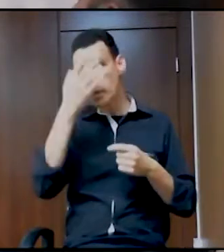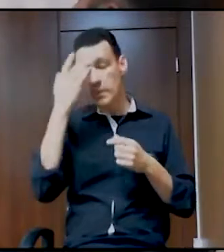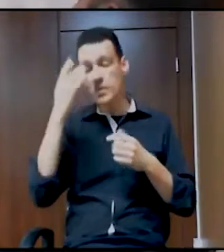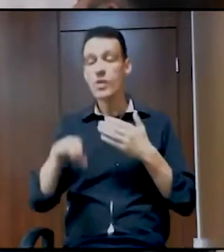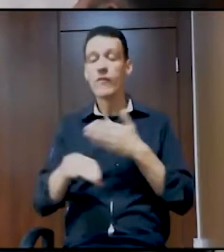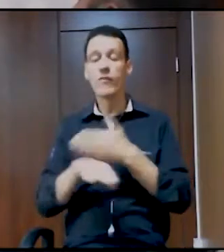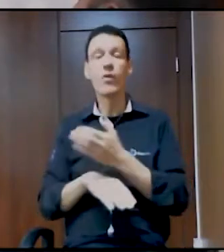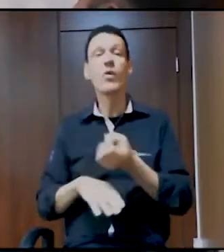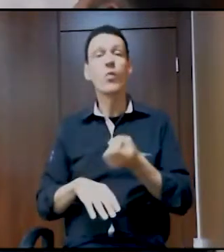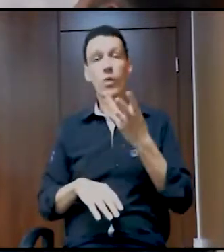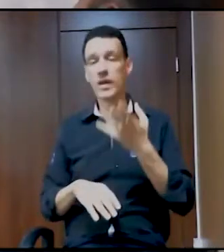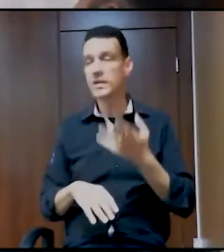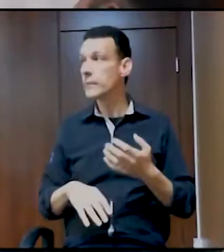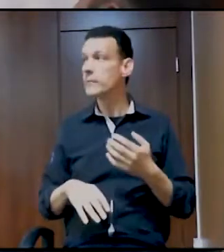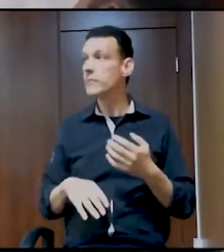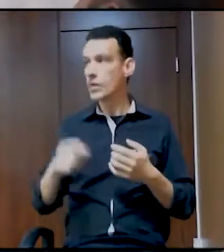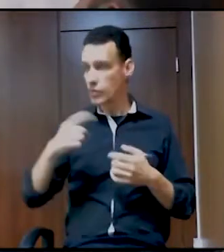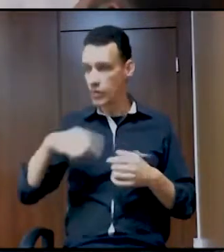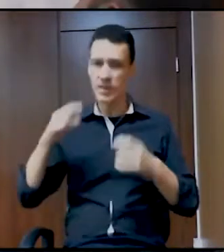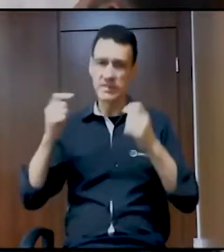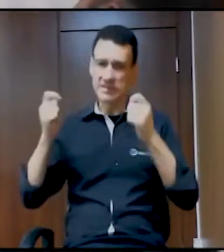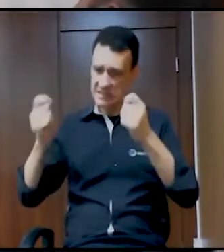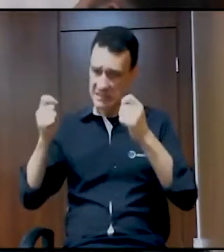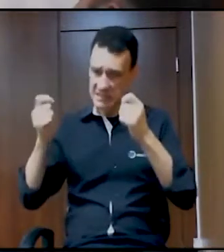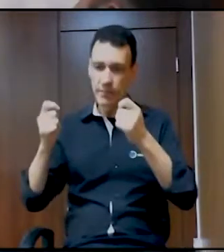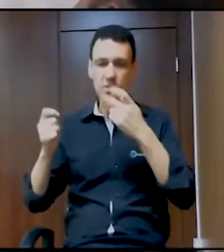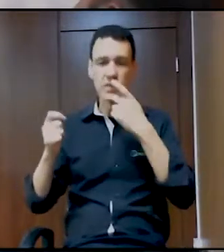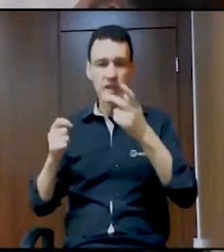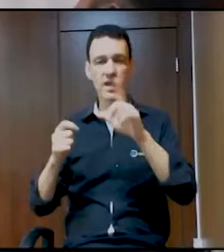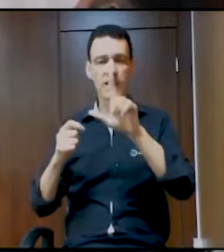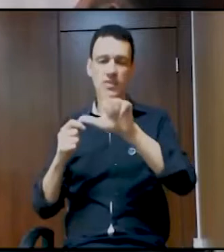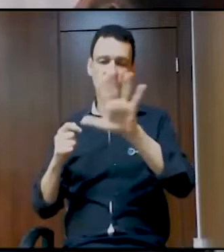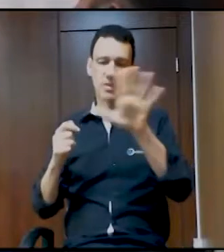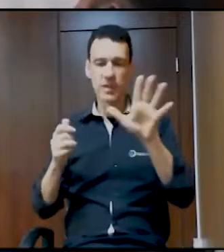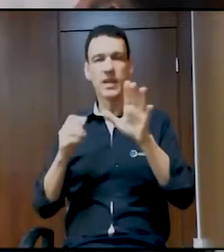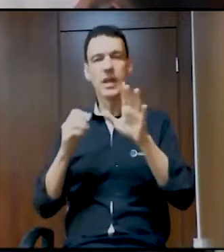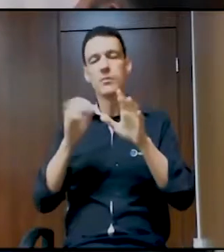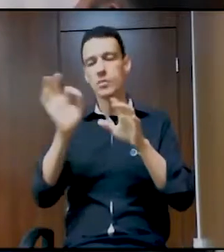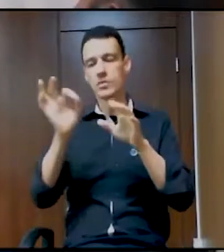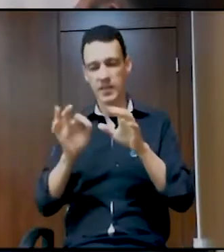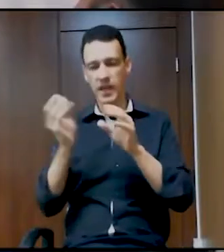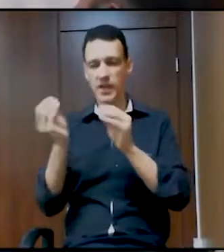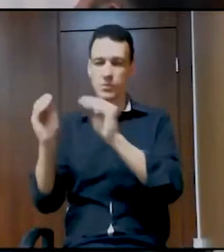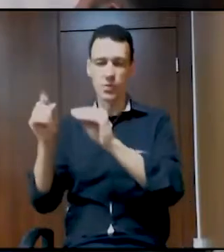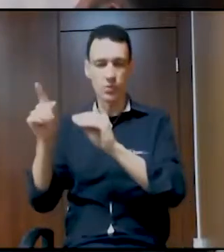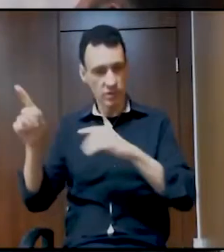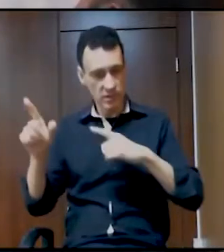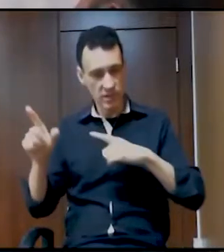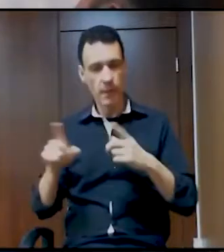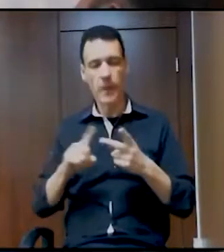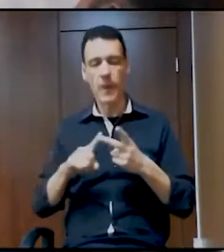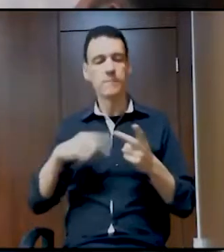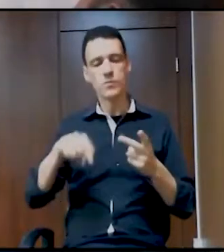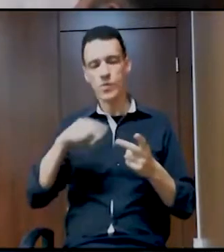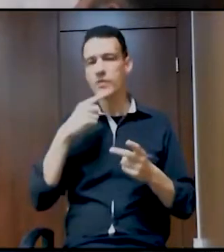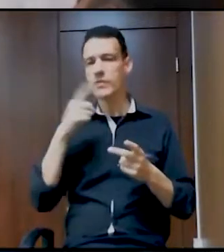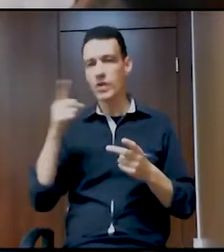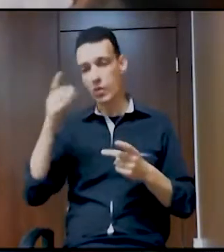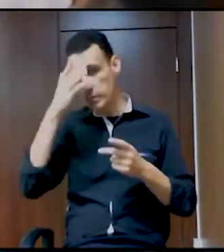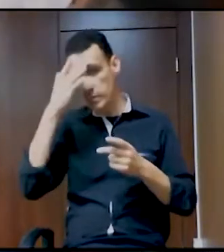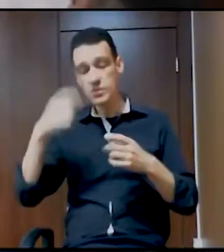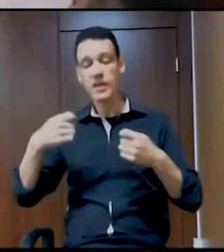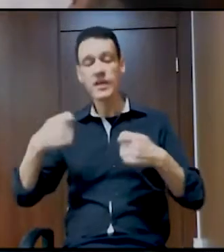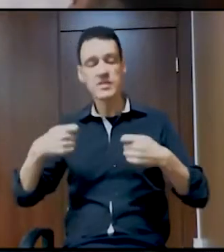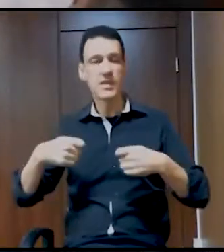Heloísa? Nós falamos da população LGBT, tá lá uma porcentagem da pizza. Nós falamos do portador de